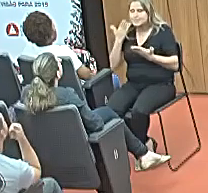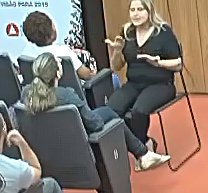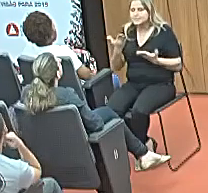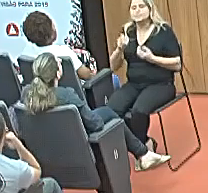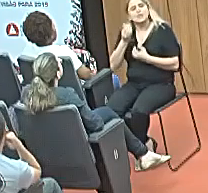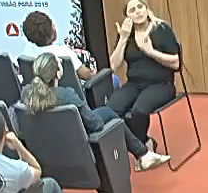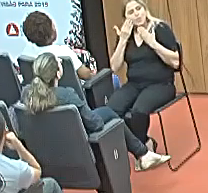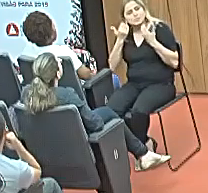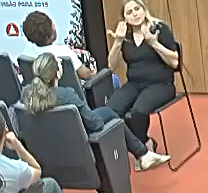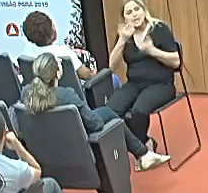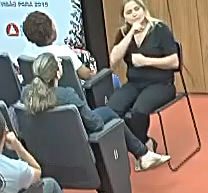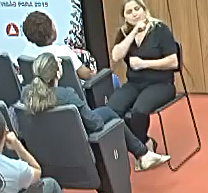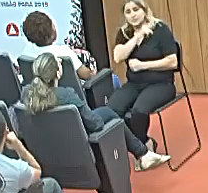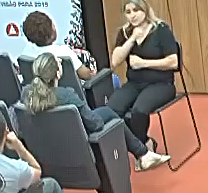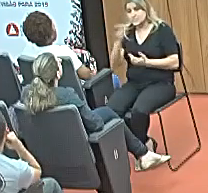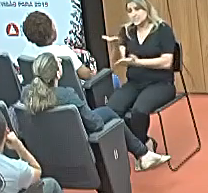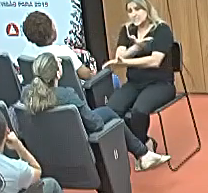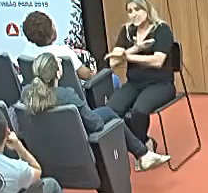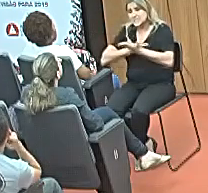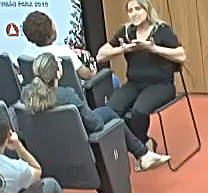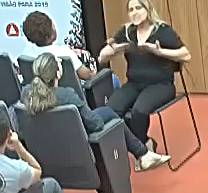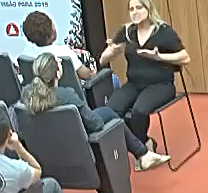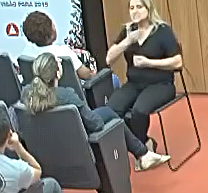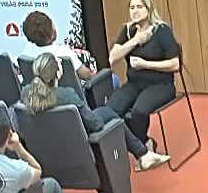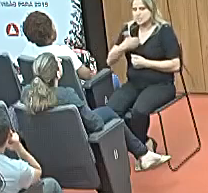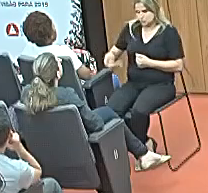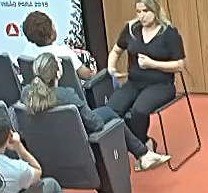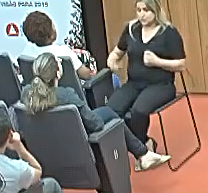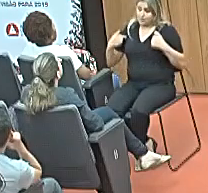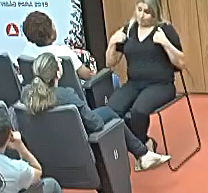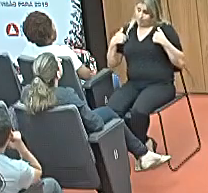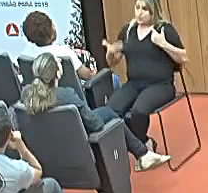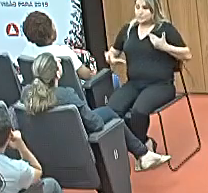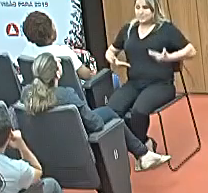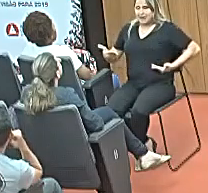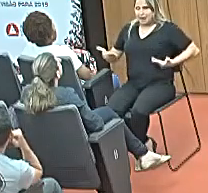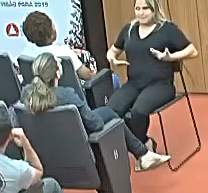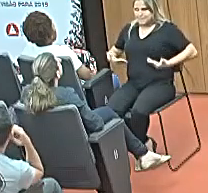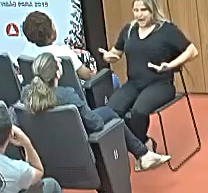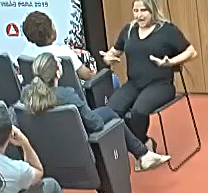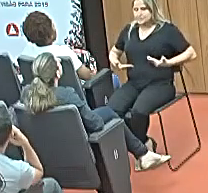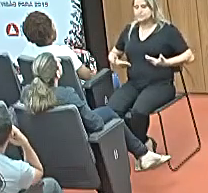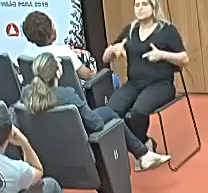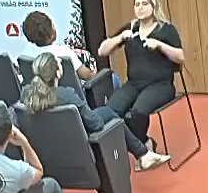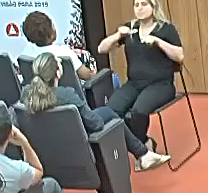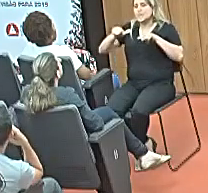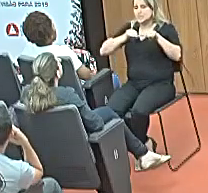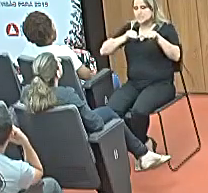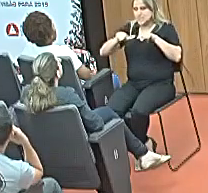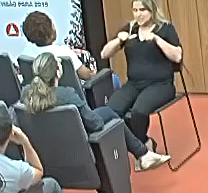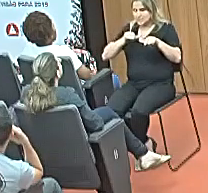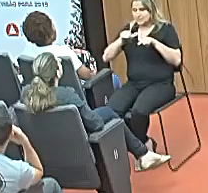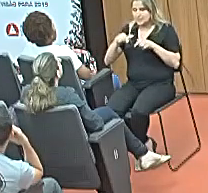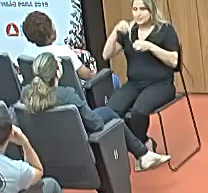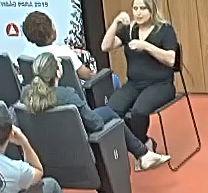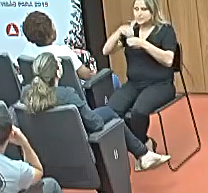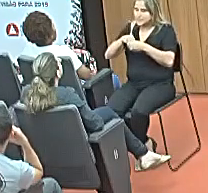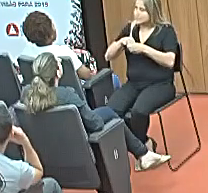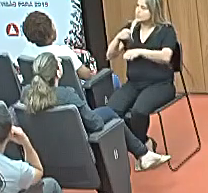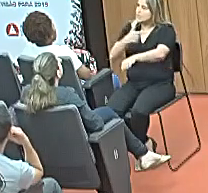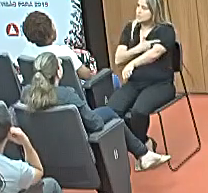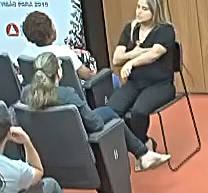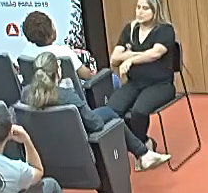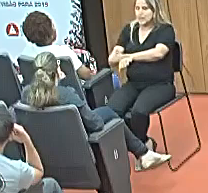vocês nesta transição eu sou servidora efetiva da secretaria de estado de educação